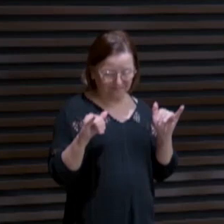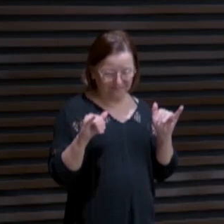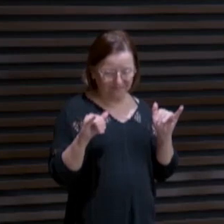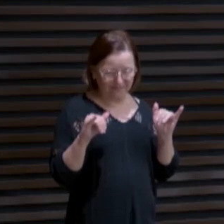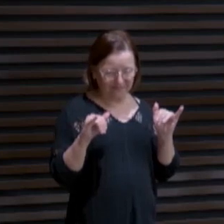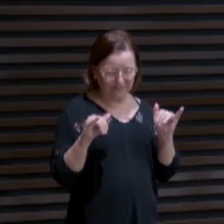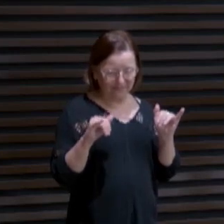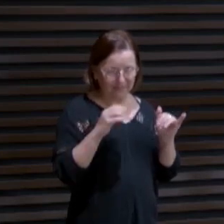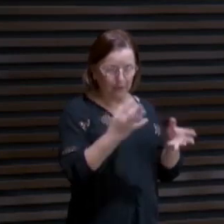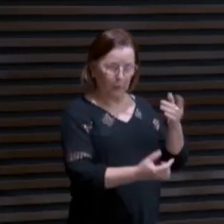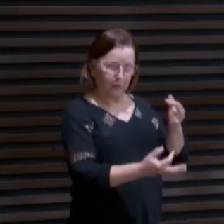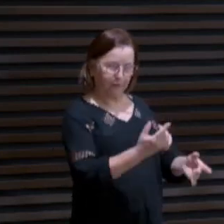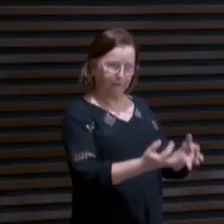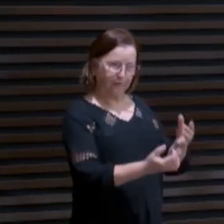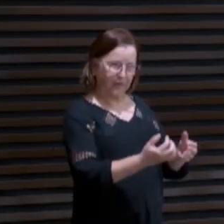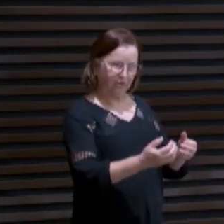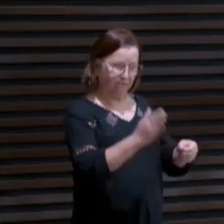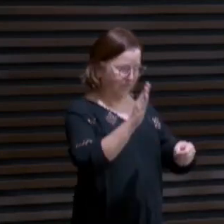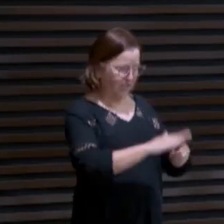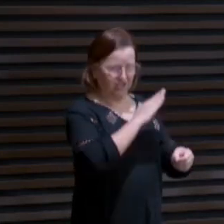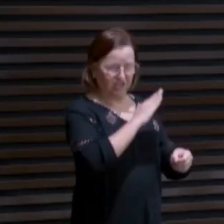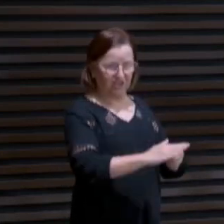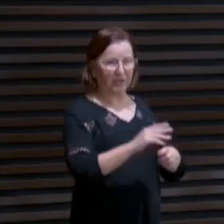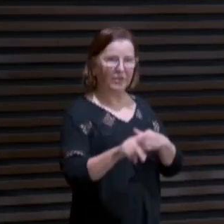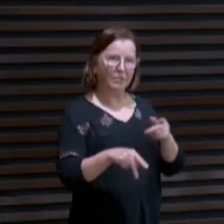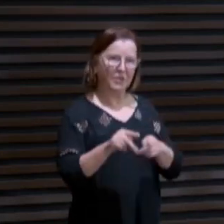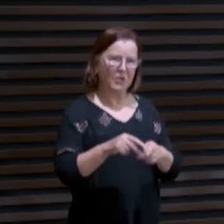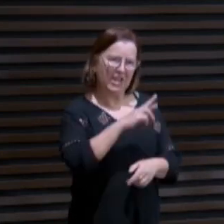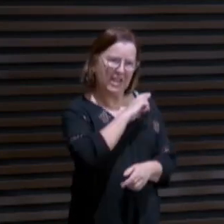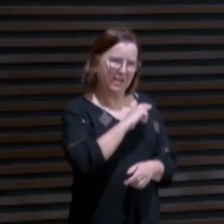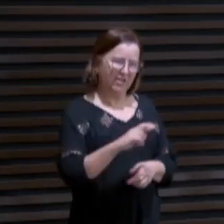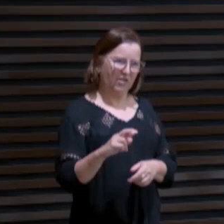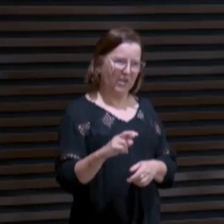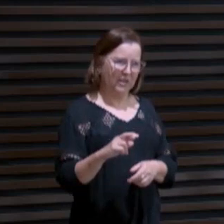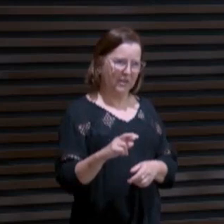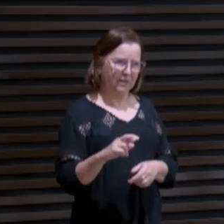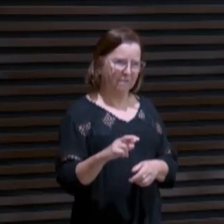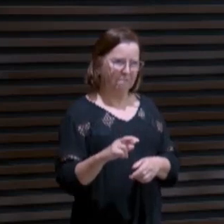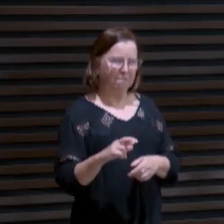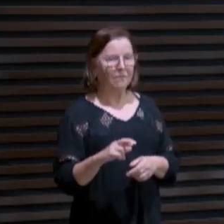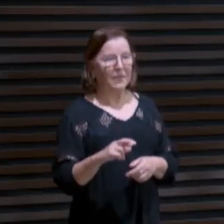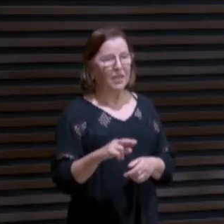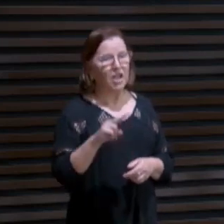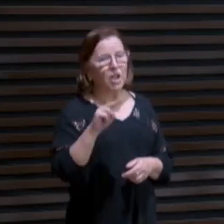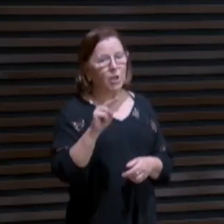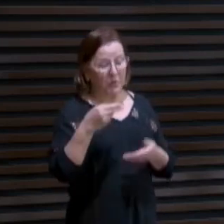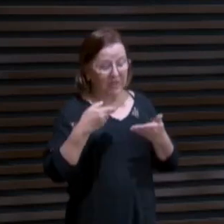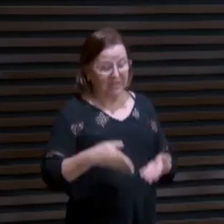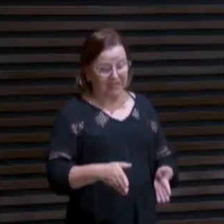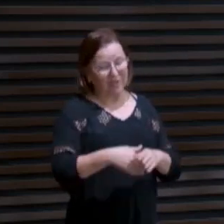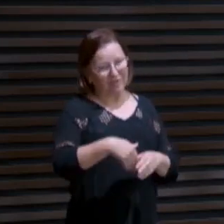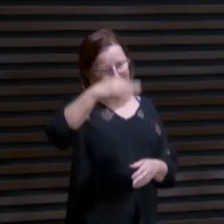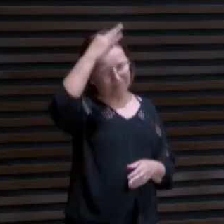o inferno está abarrotado de pessoas religiosas dignas e morais que nunca nasceram de novo.